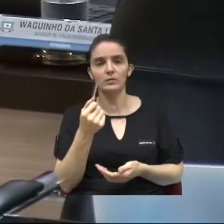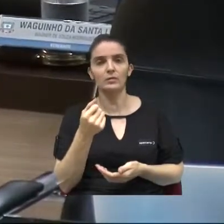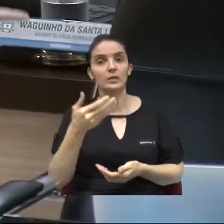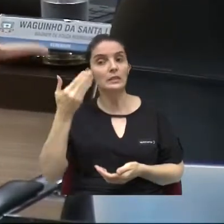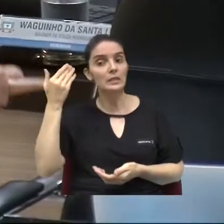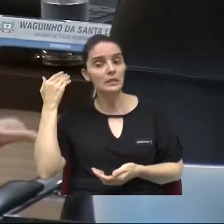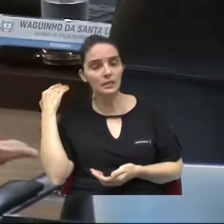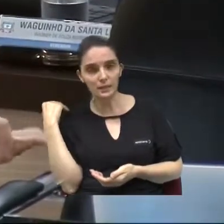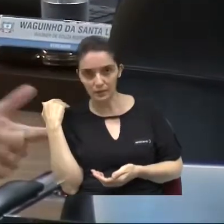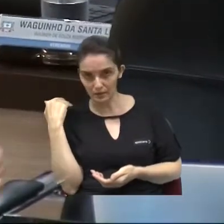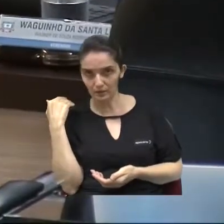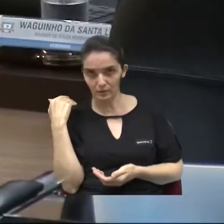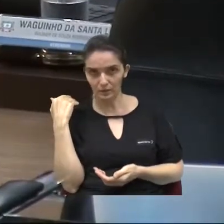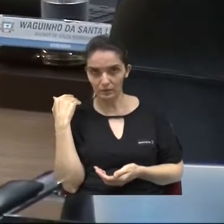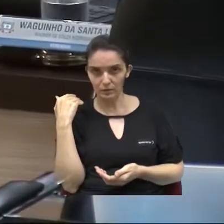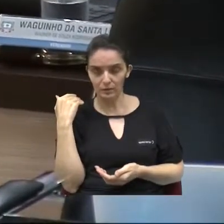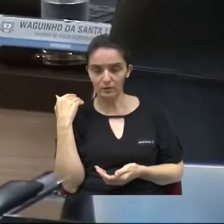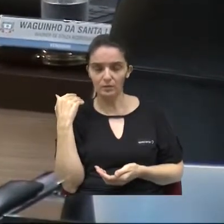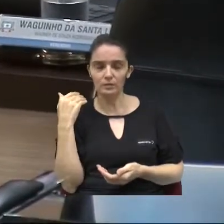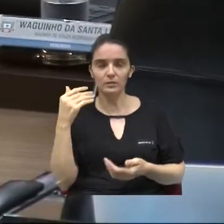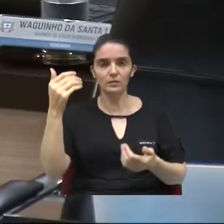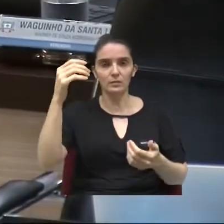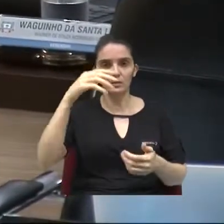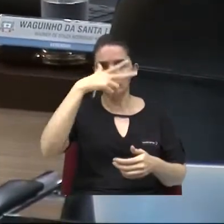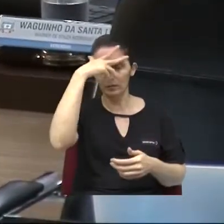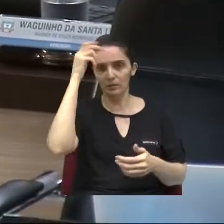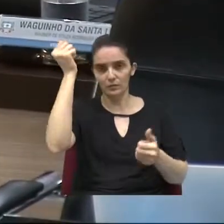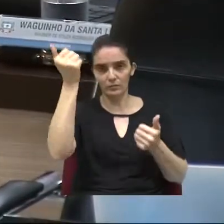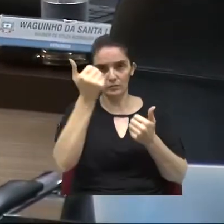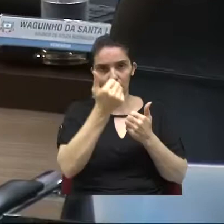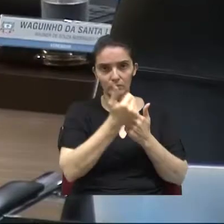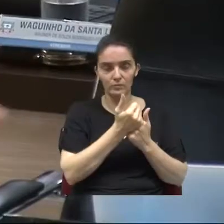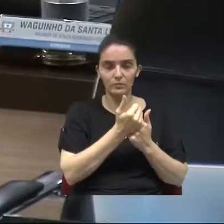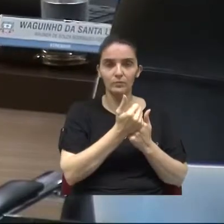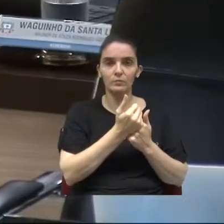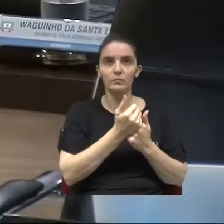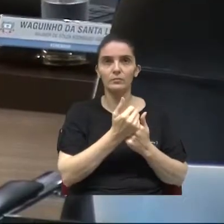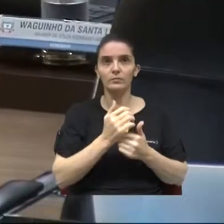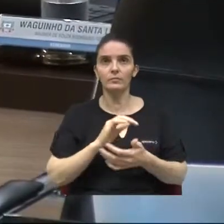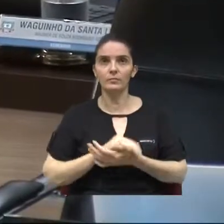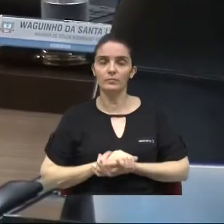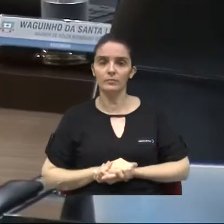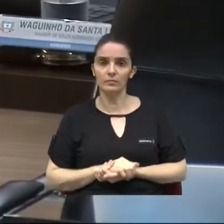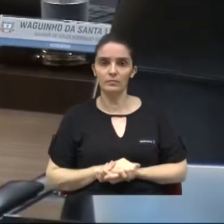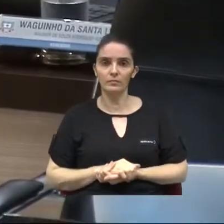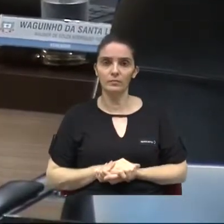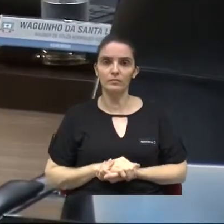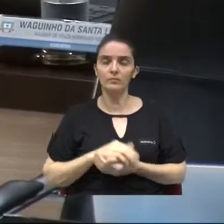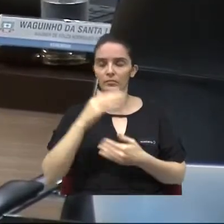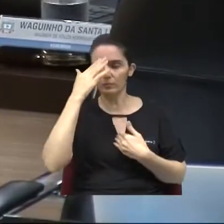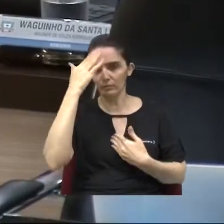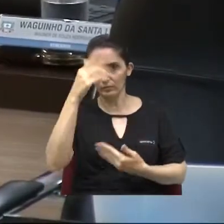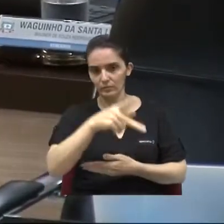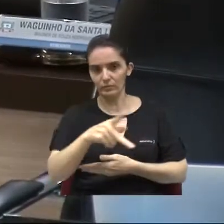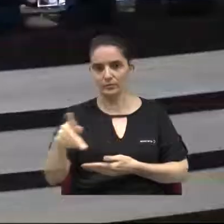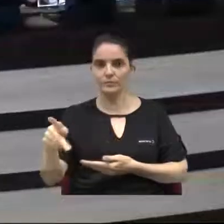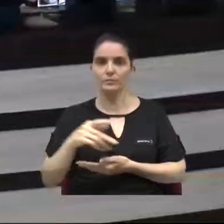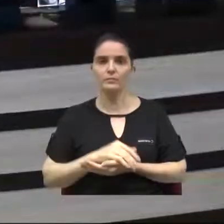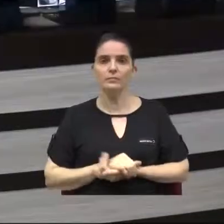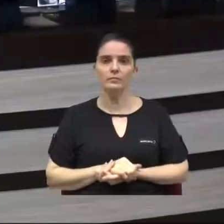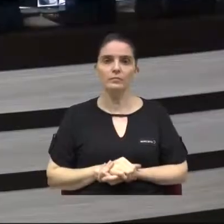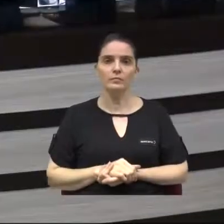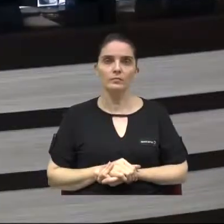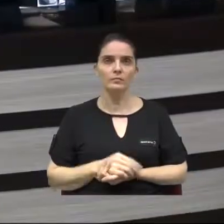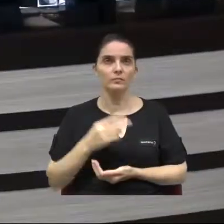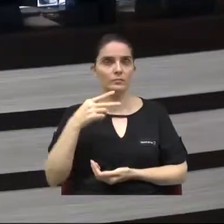fato da instituição da intervenção ou posterior. Em virtude do tempo, concluo em outra oportunidade. Obrigada, presidente. Algum outro vereador?